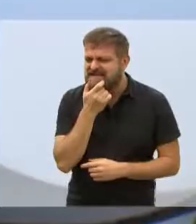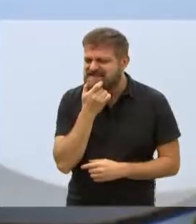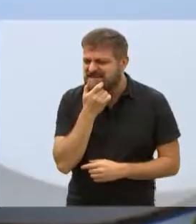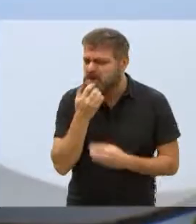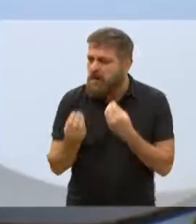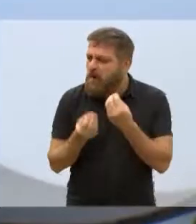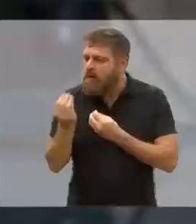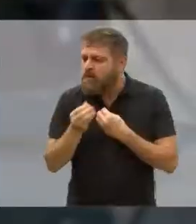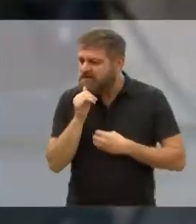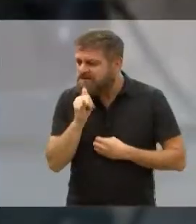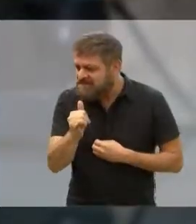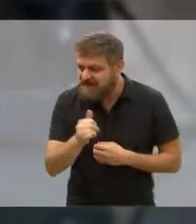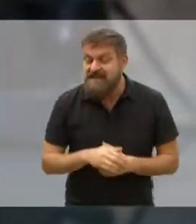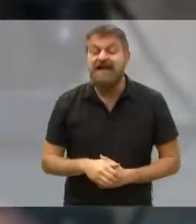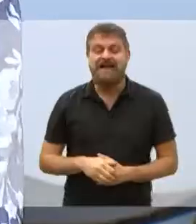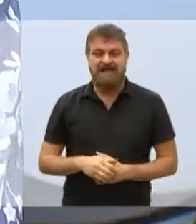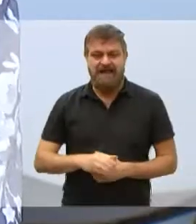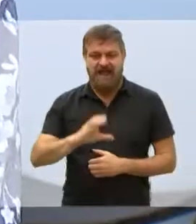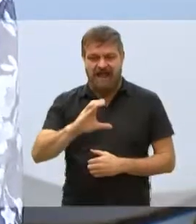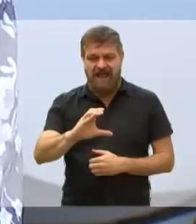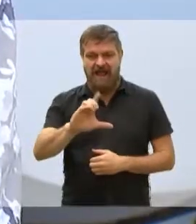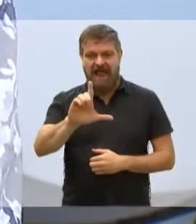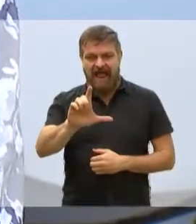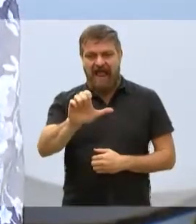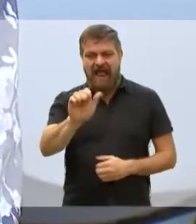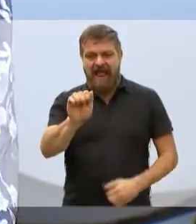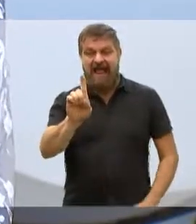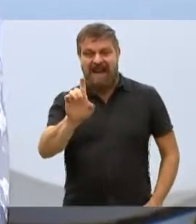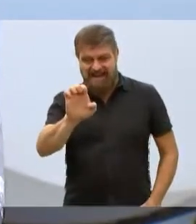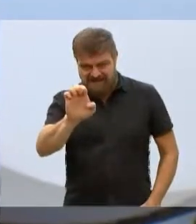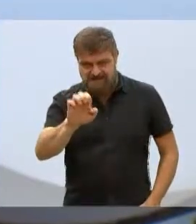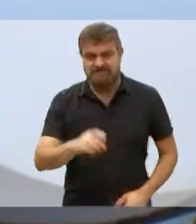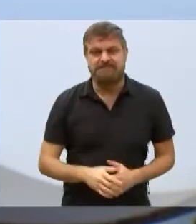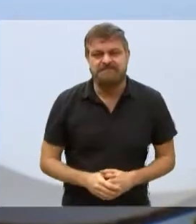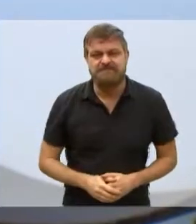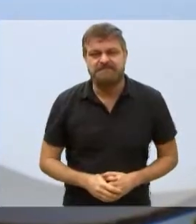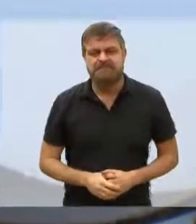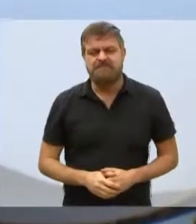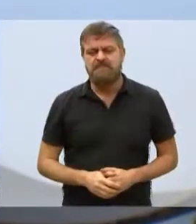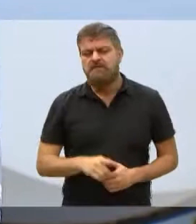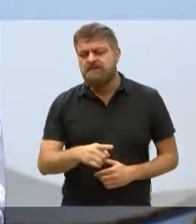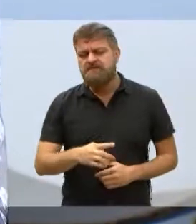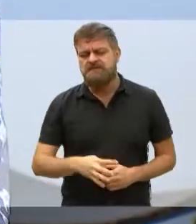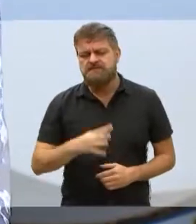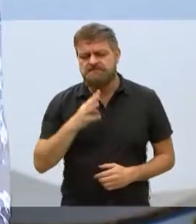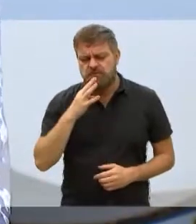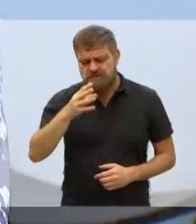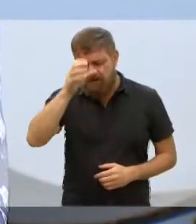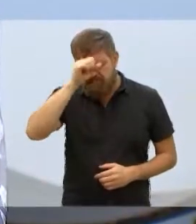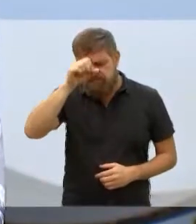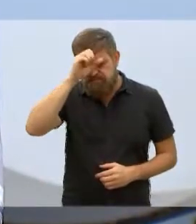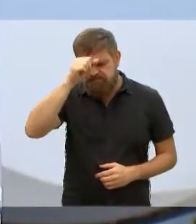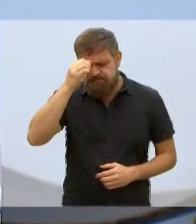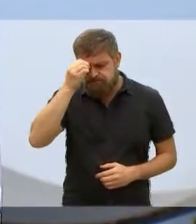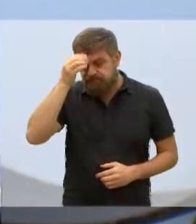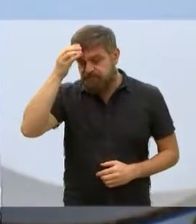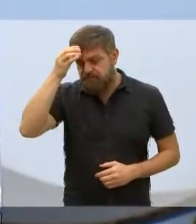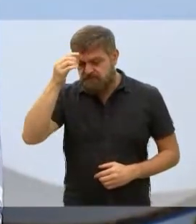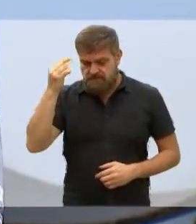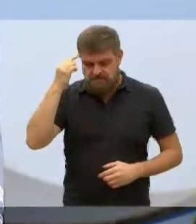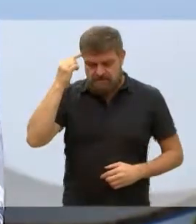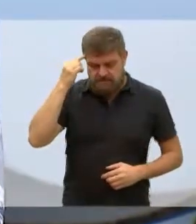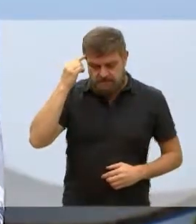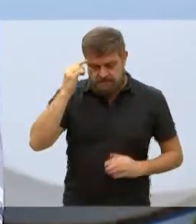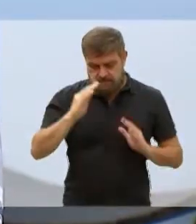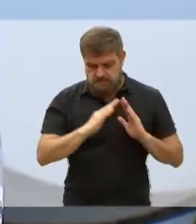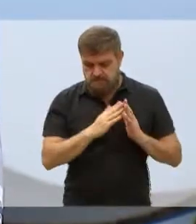que é americano, né? Mas pelo CLADE. E a partir desse conhecimento, Raquel, que você falou, olha, eu